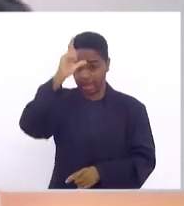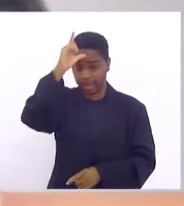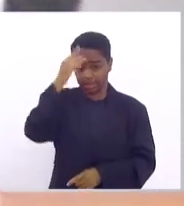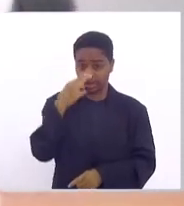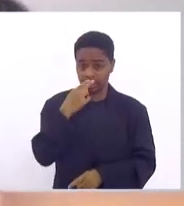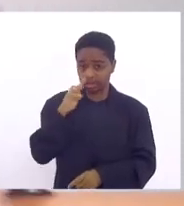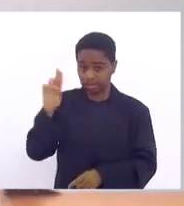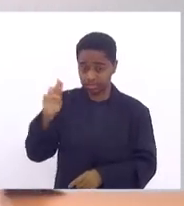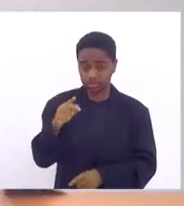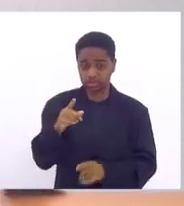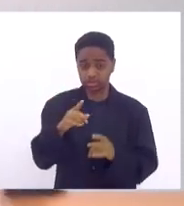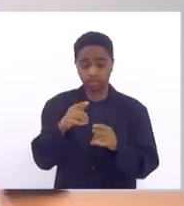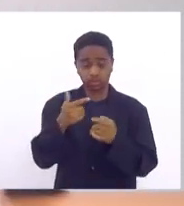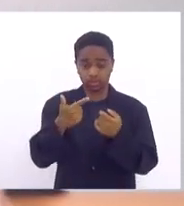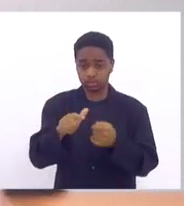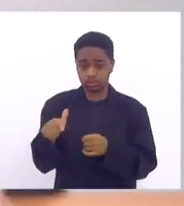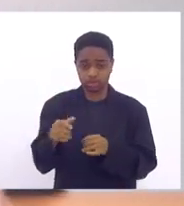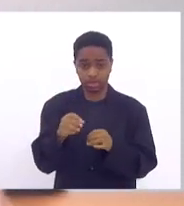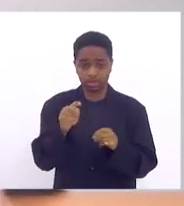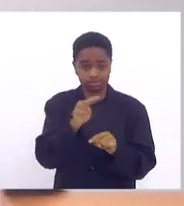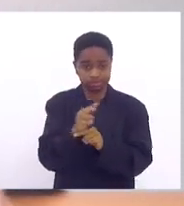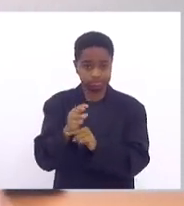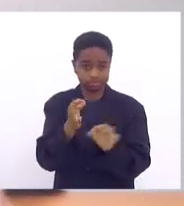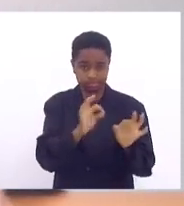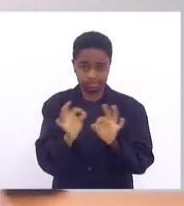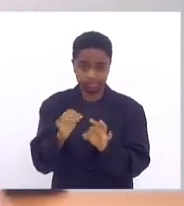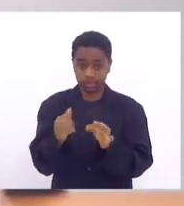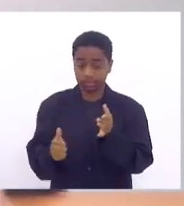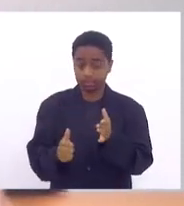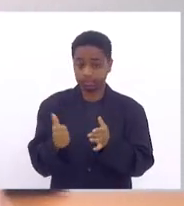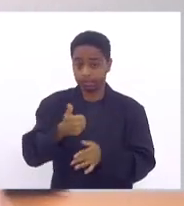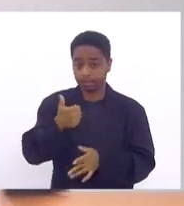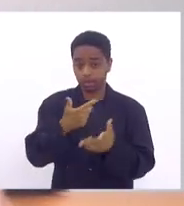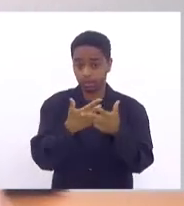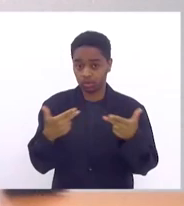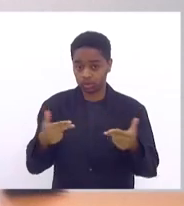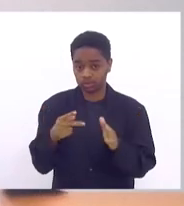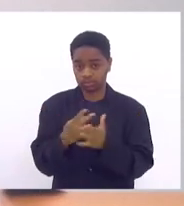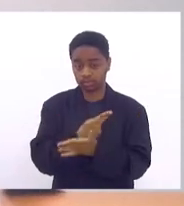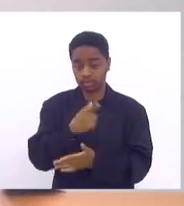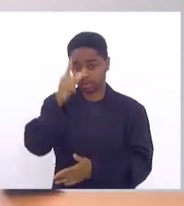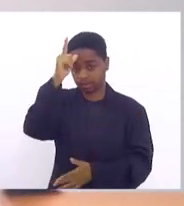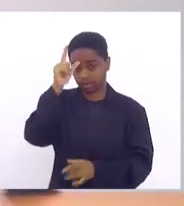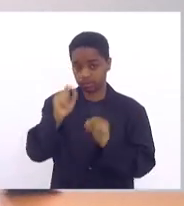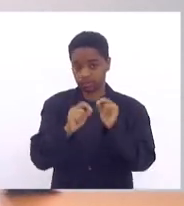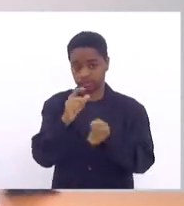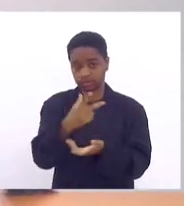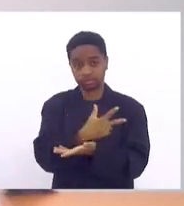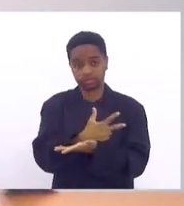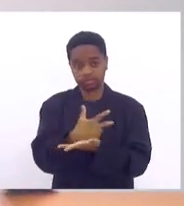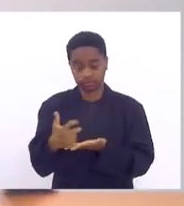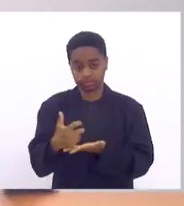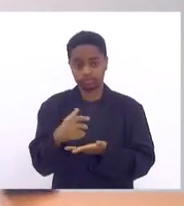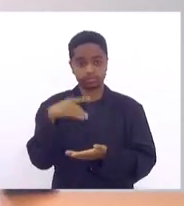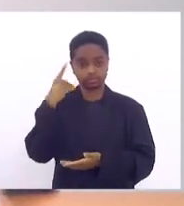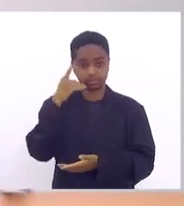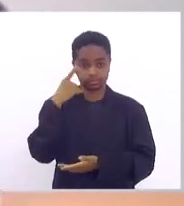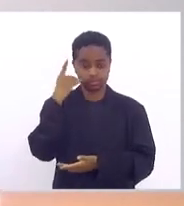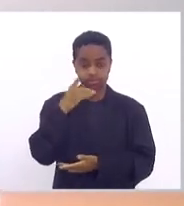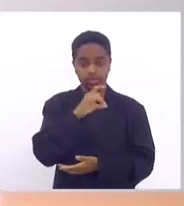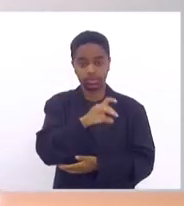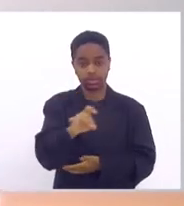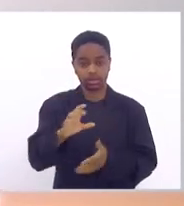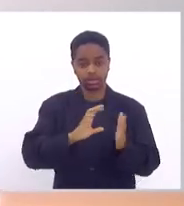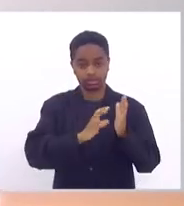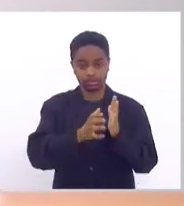nenhum tipo de imunidade a primeira coisa que a quadrilha fez em 33 na Alemanha foi caçar deputados dos partidos